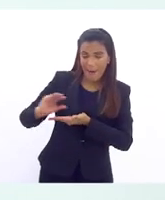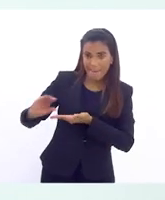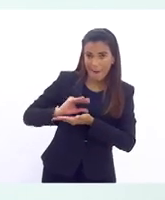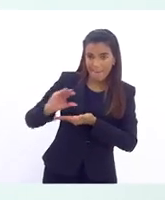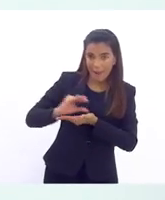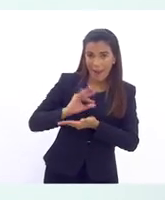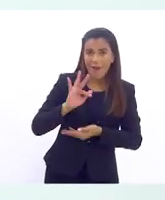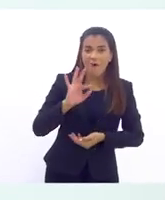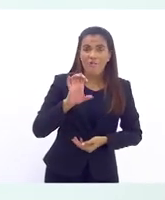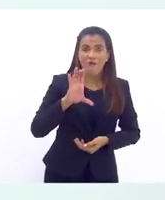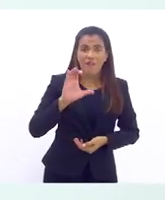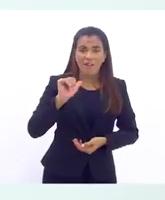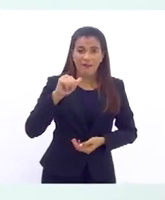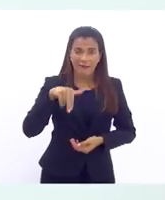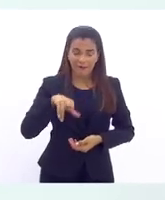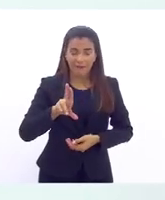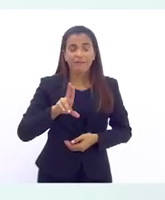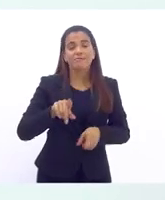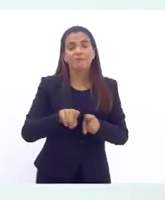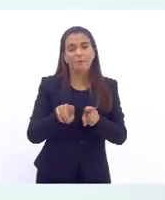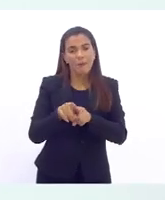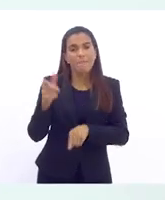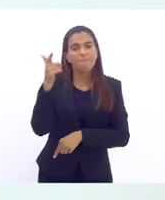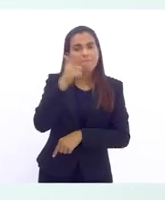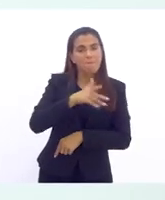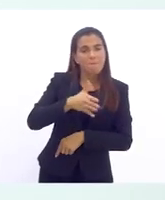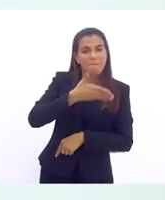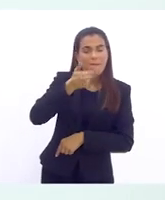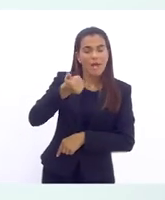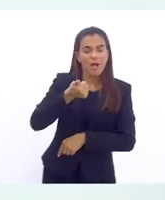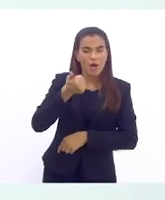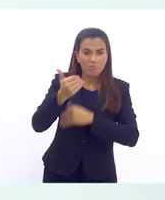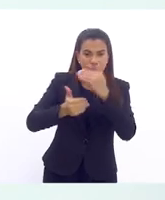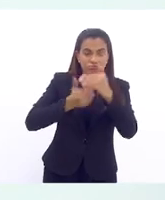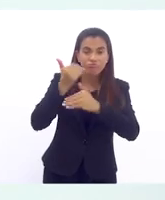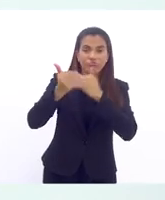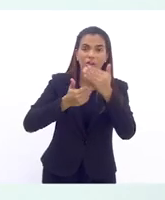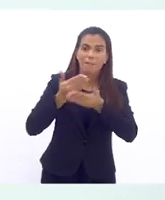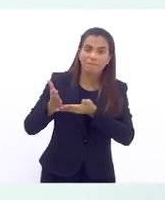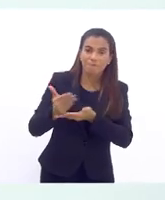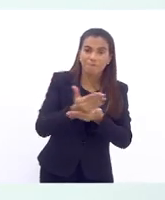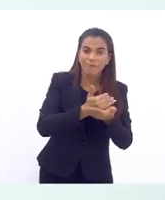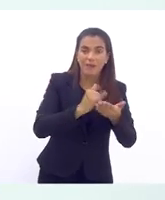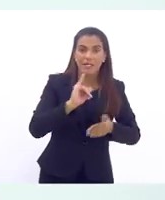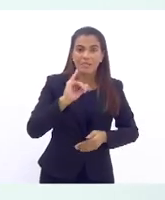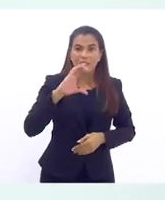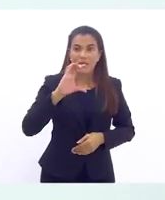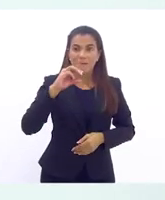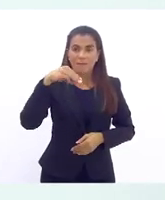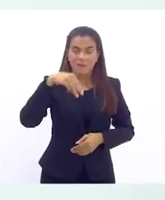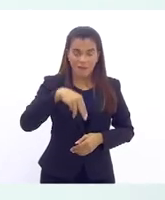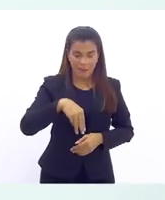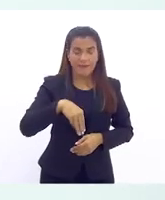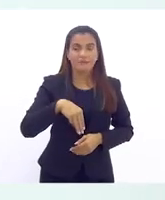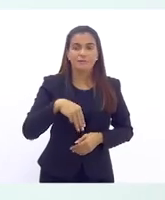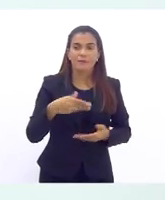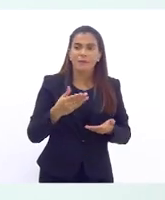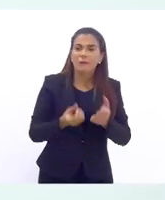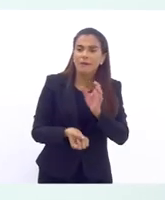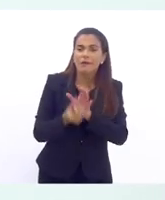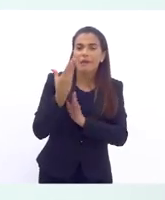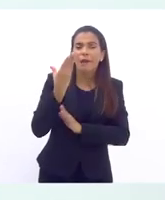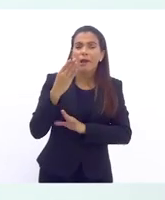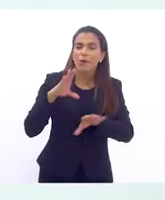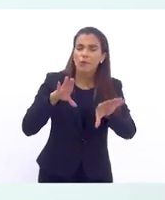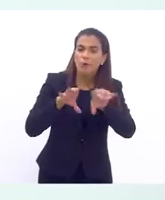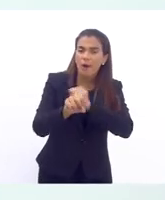melhora até o nosso ICMS Ecológico então eu peço inclusive que o estado nos ajude nesse momento criando uma